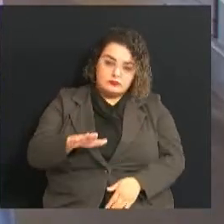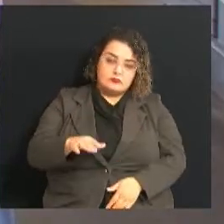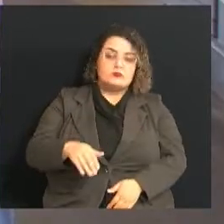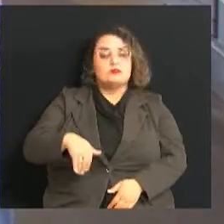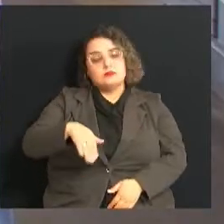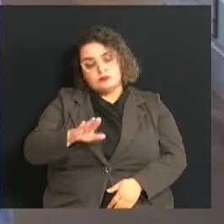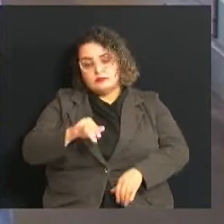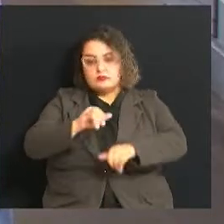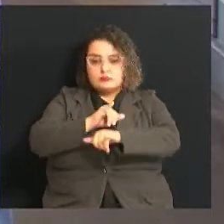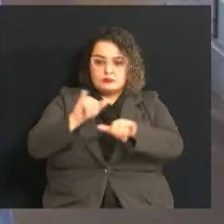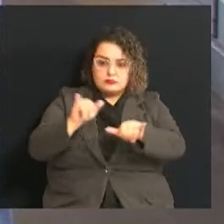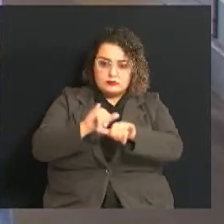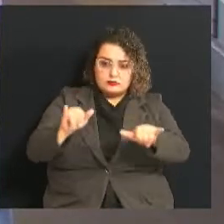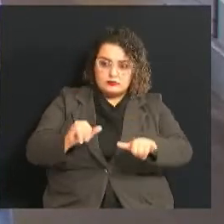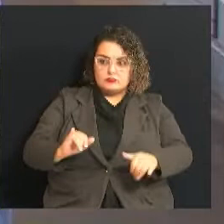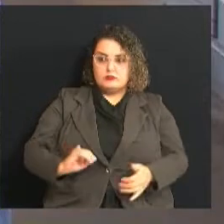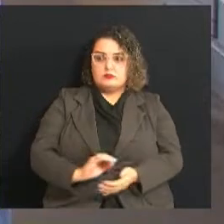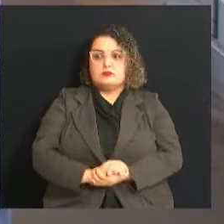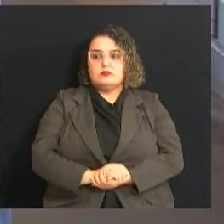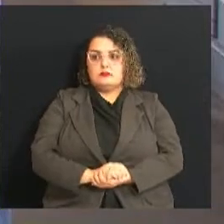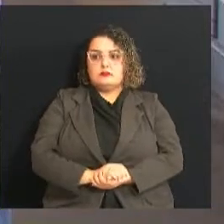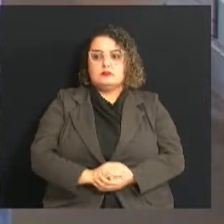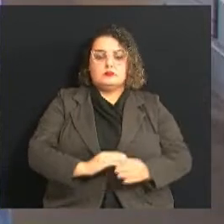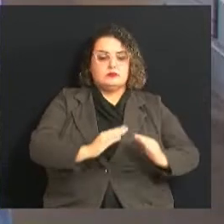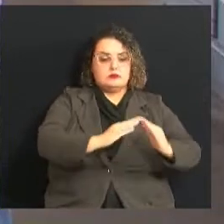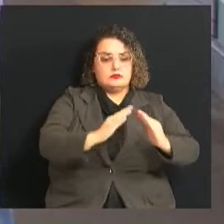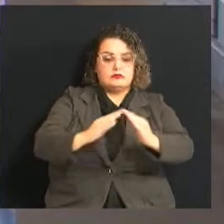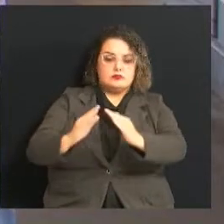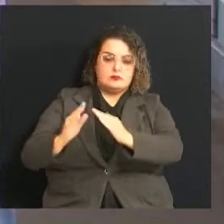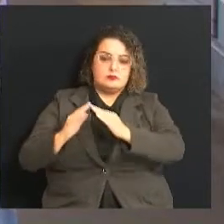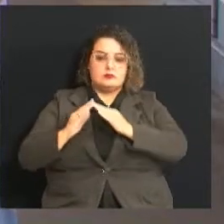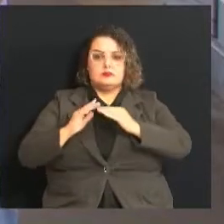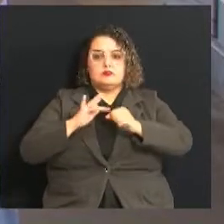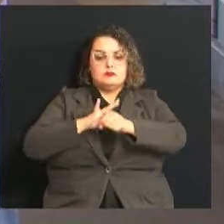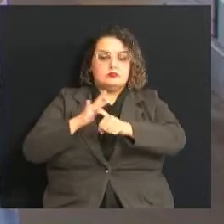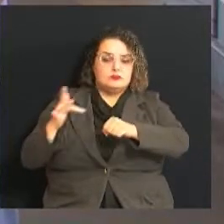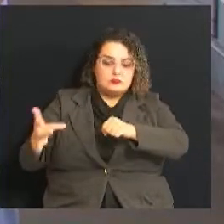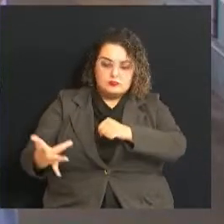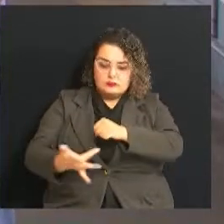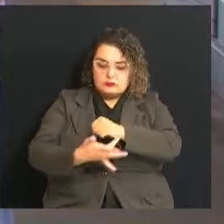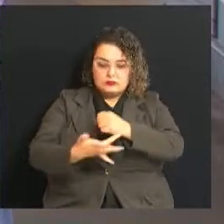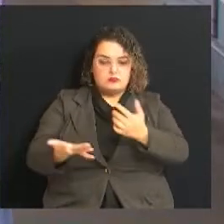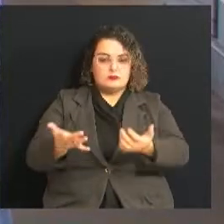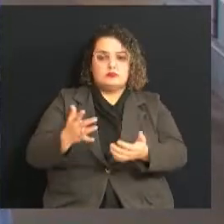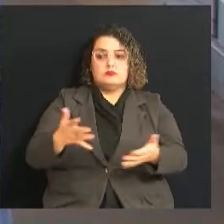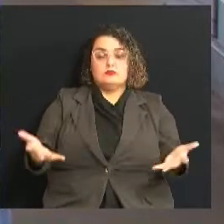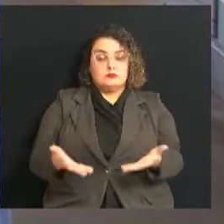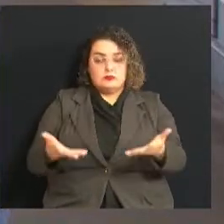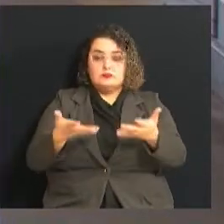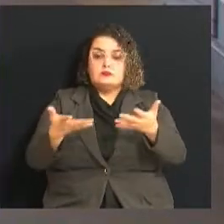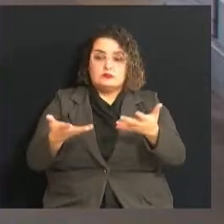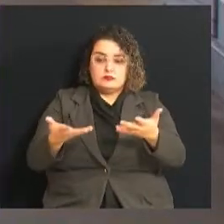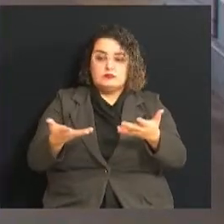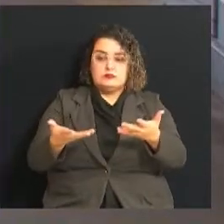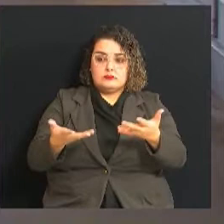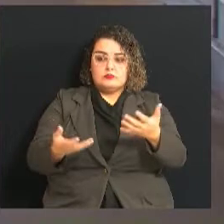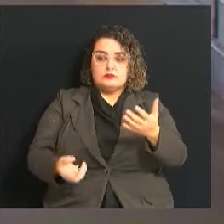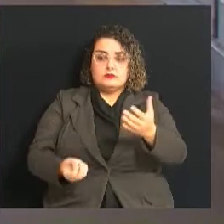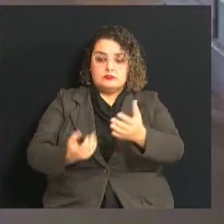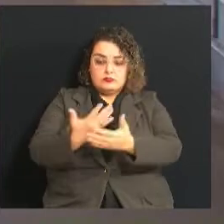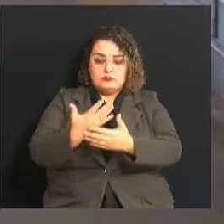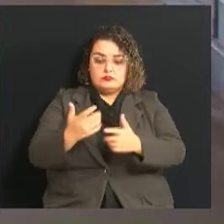divulgar na vizinhança, na rede social, essas iniciativas, elas acabam criando um